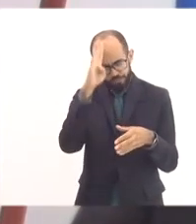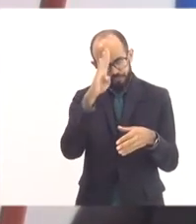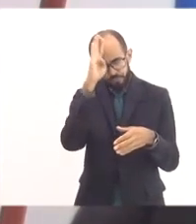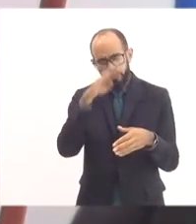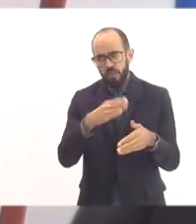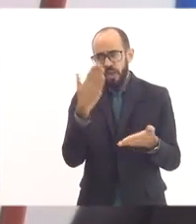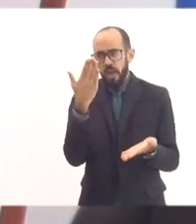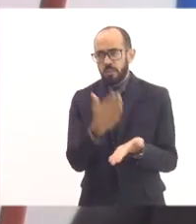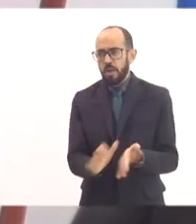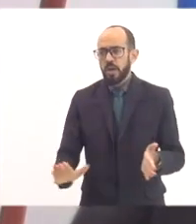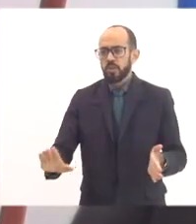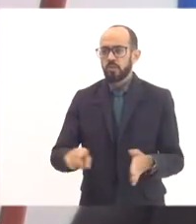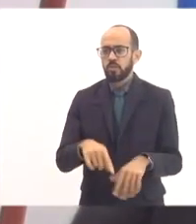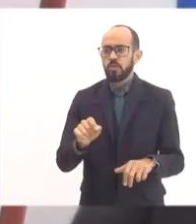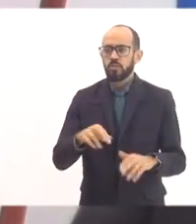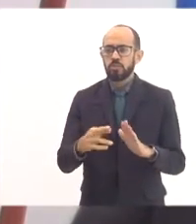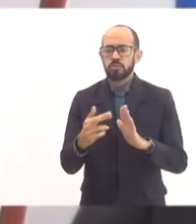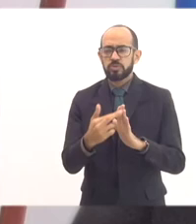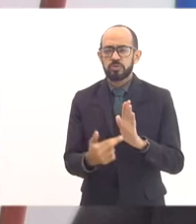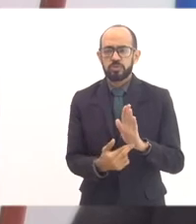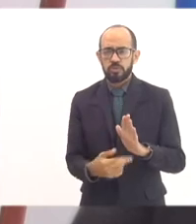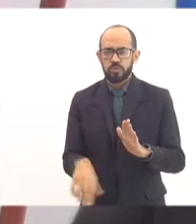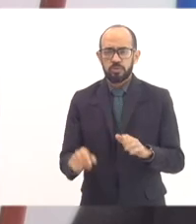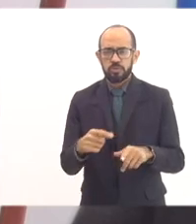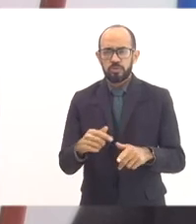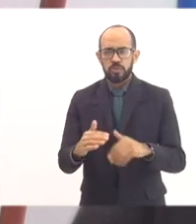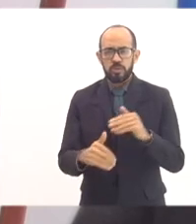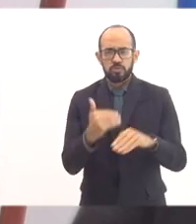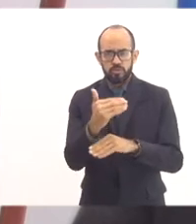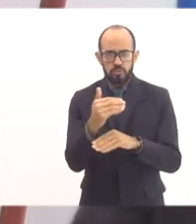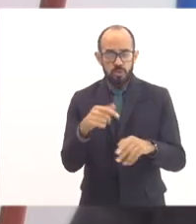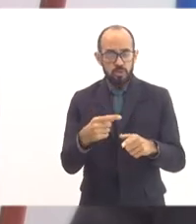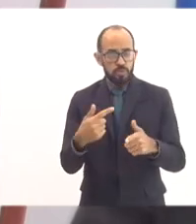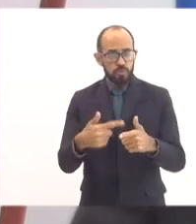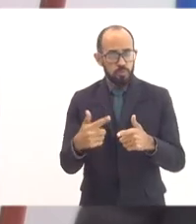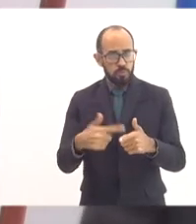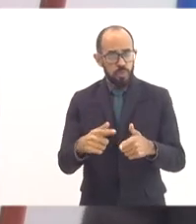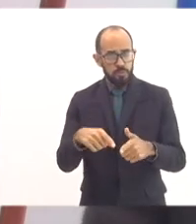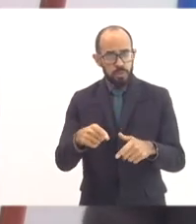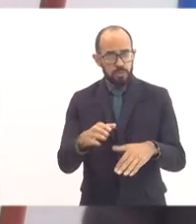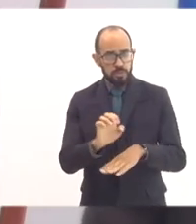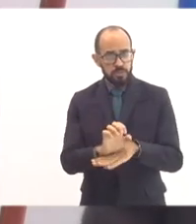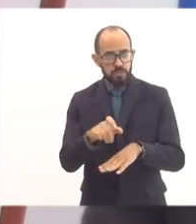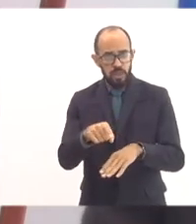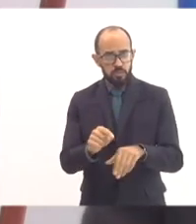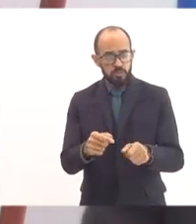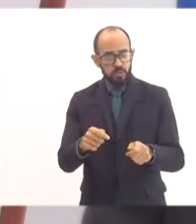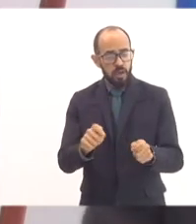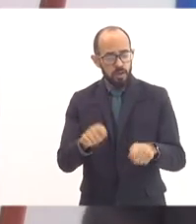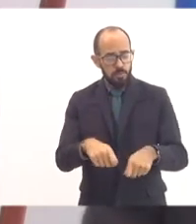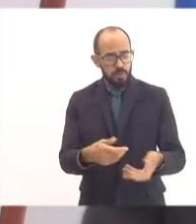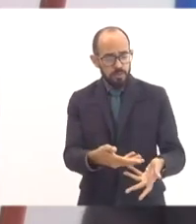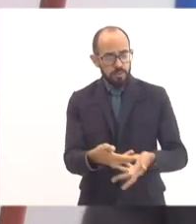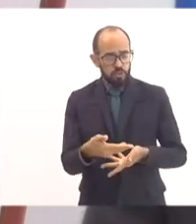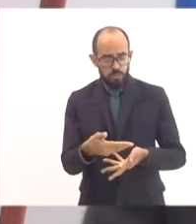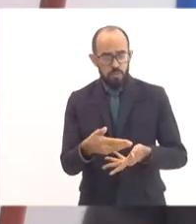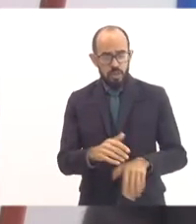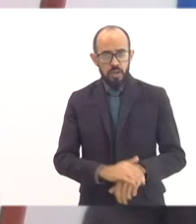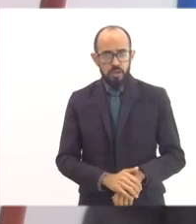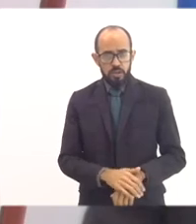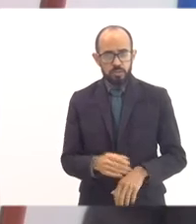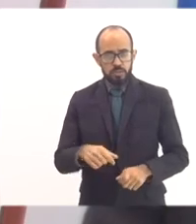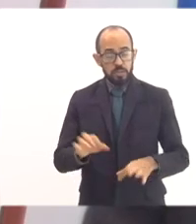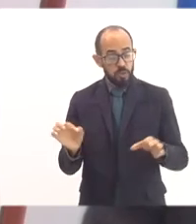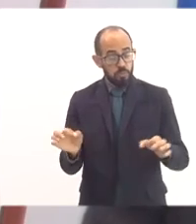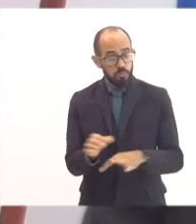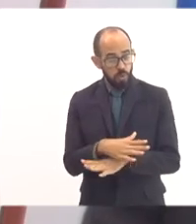vaga e buscando dentro do orçamento do Estado, que está superavitário nesse momento, as condições que a gente tenha de chamar. Então, estejam preparados,